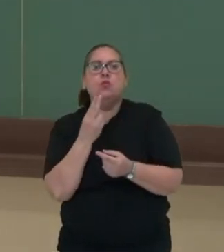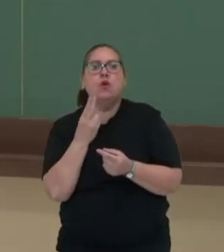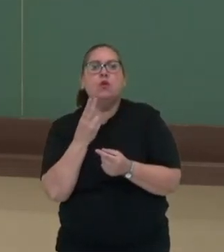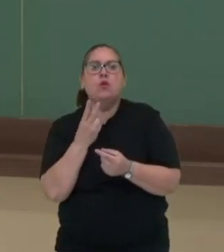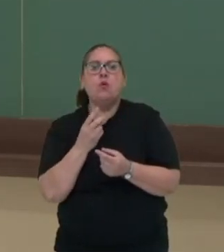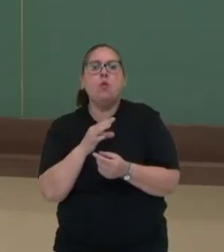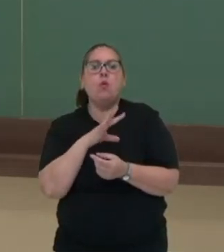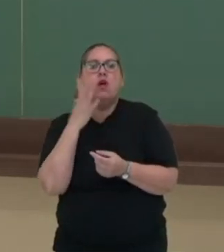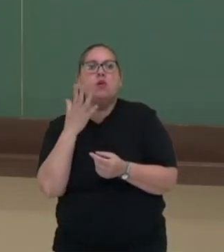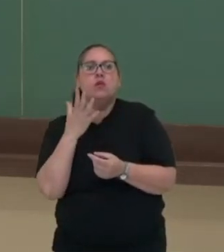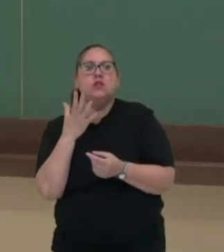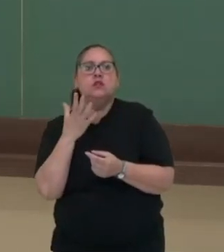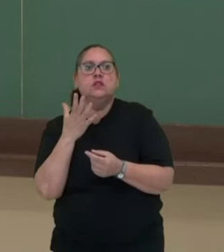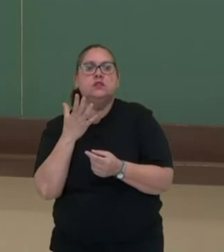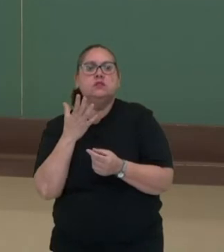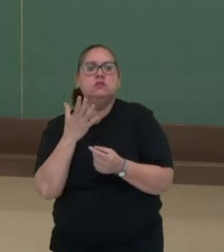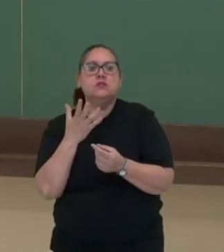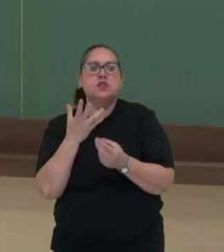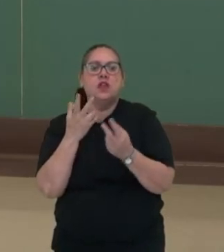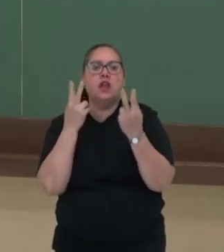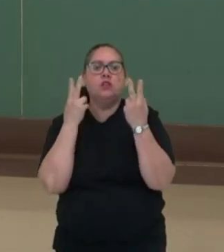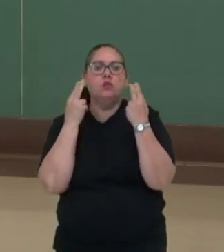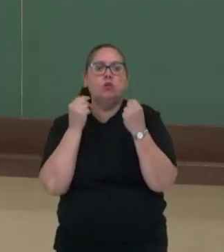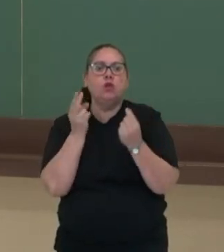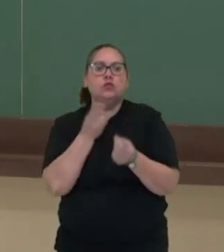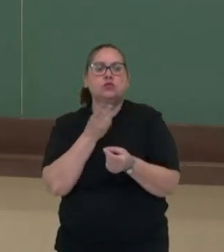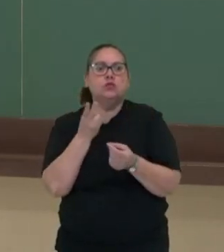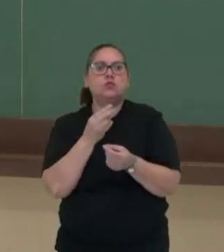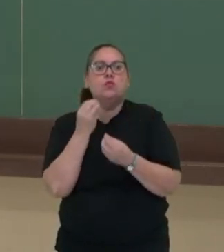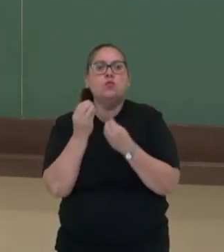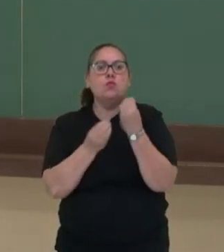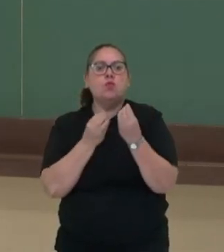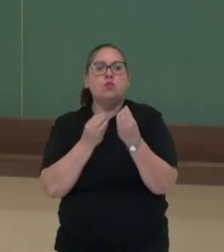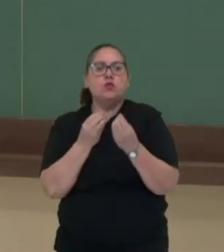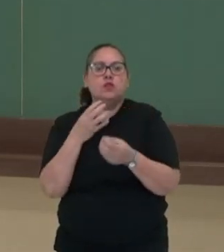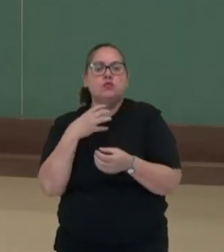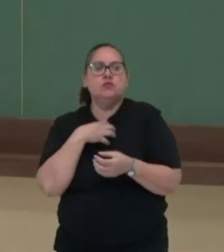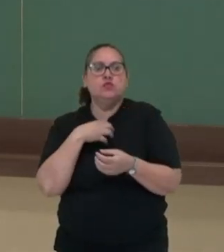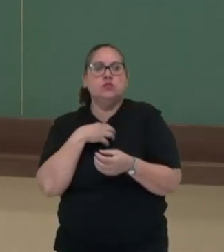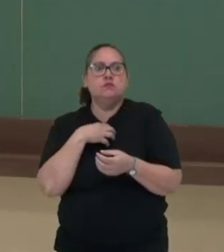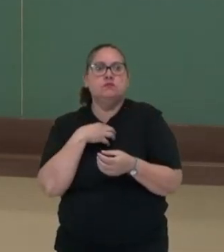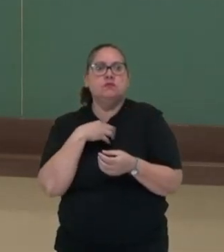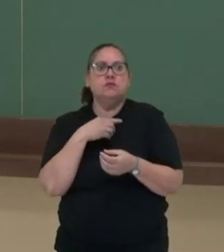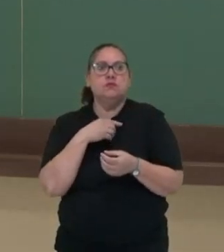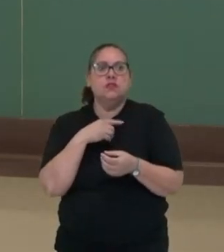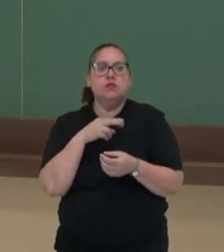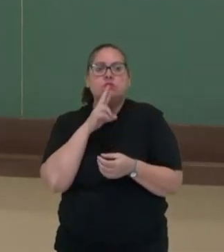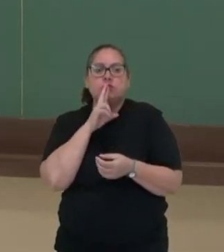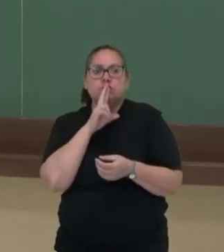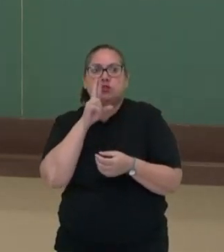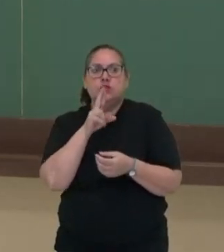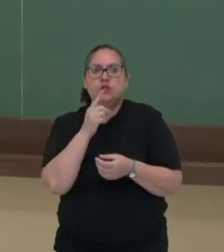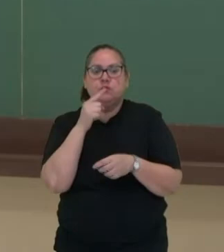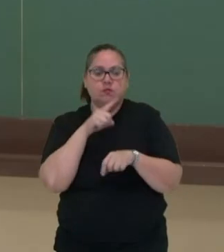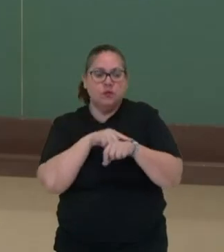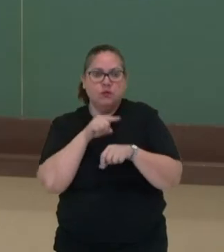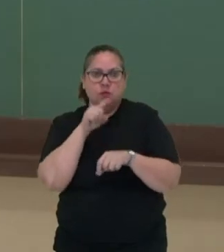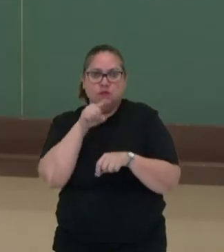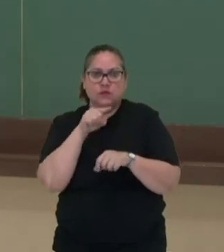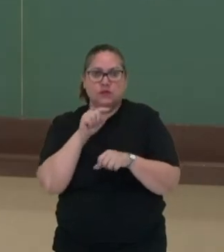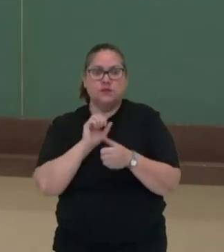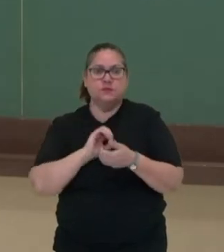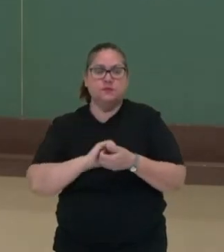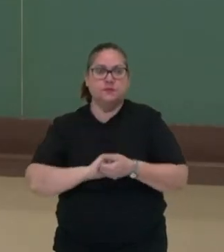é a transmissão que tem em comum e qual é este modo? Vamos lá? Vamos responder? Um tempinho para vocês.